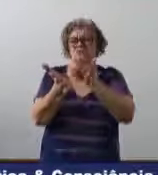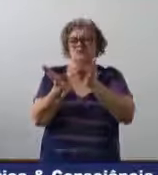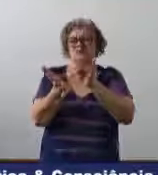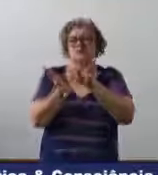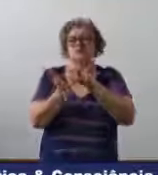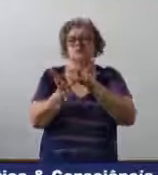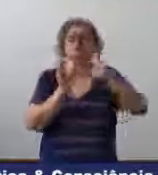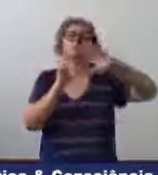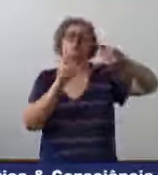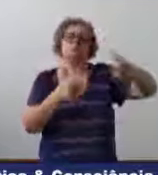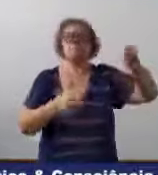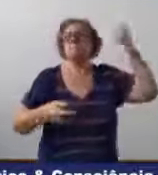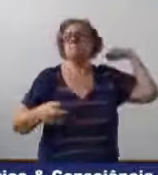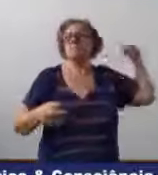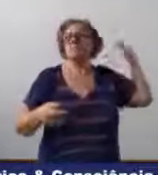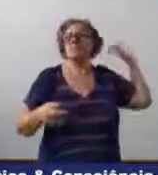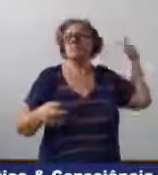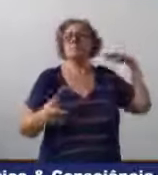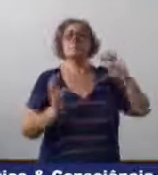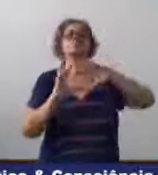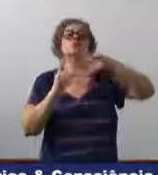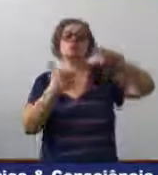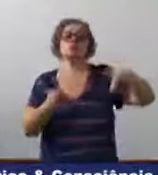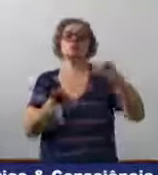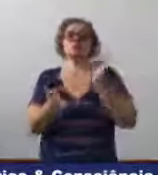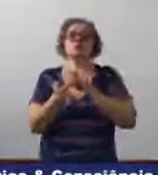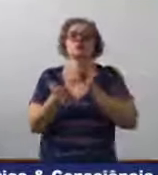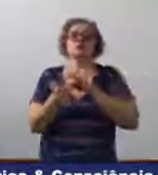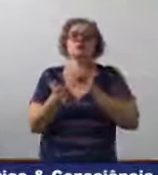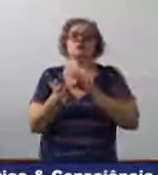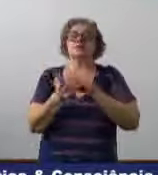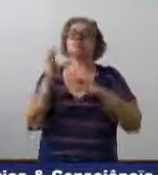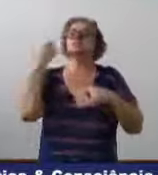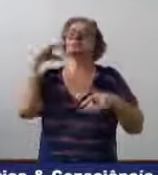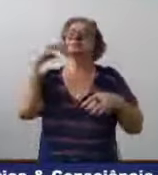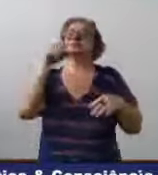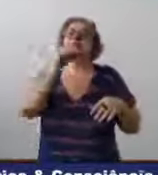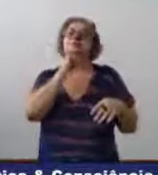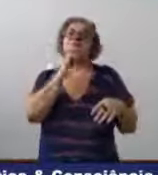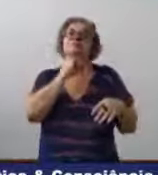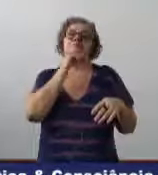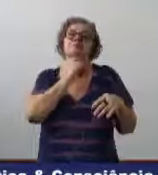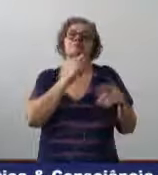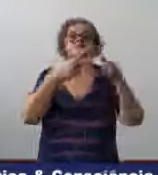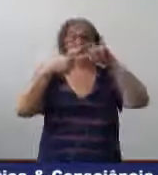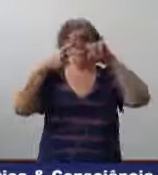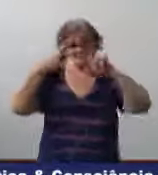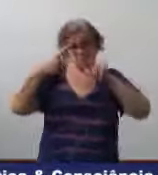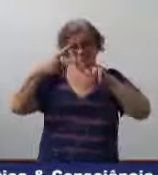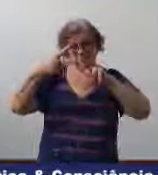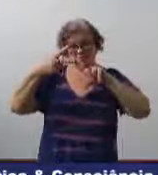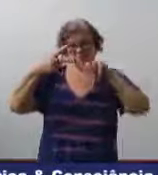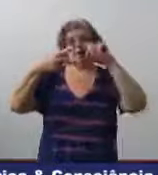Um mundo, para ser real, de acordo com a ciência antiga, teria objetos com 2